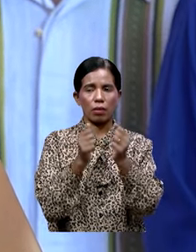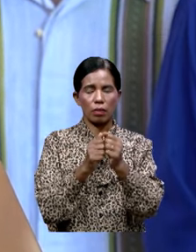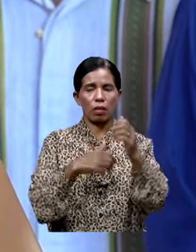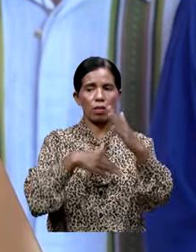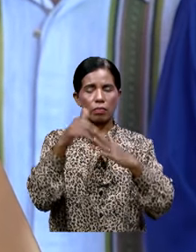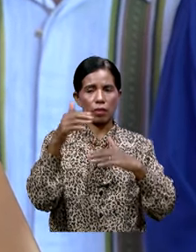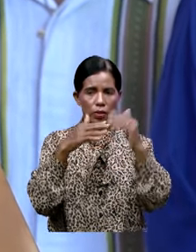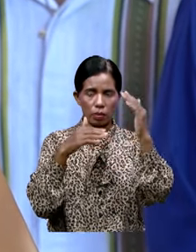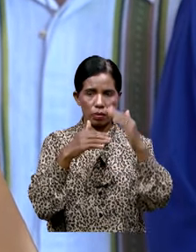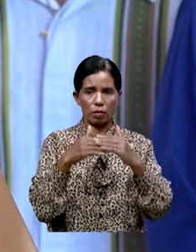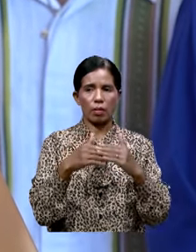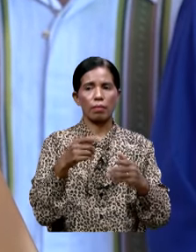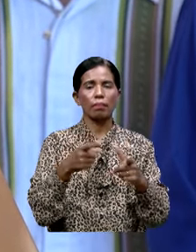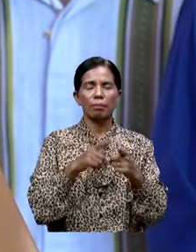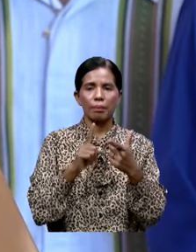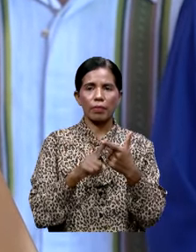infraestrutura.